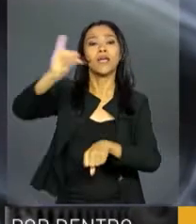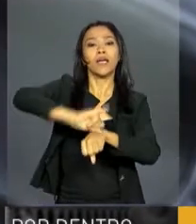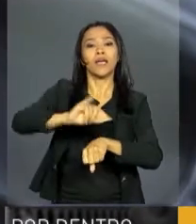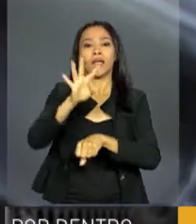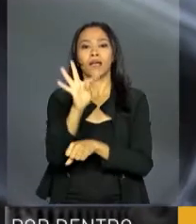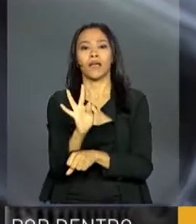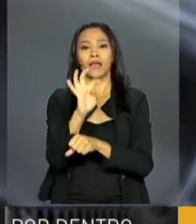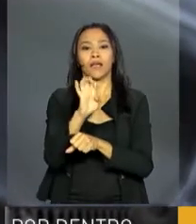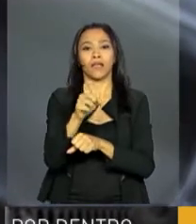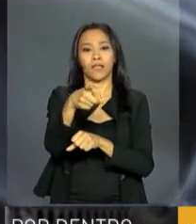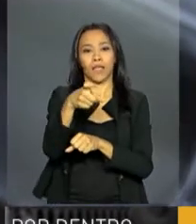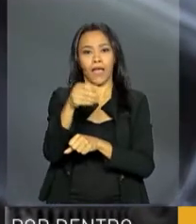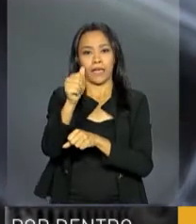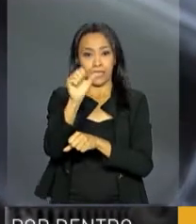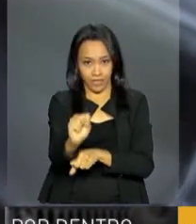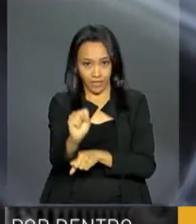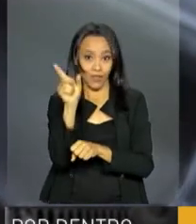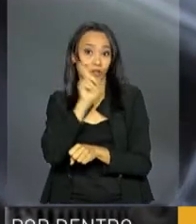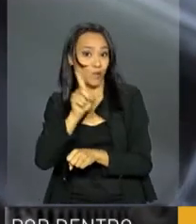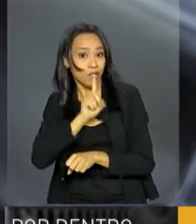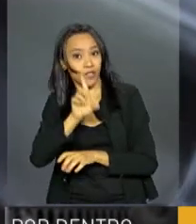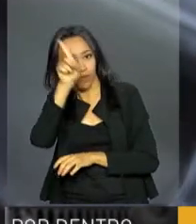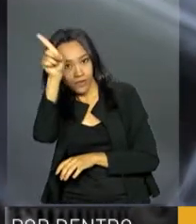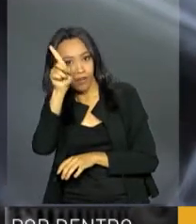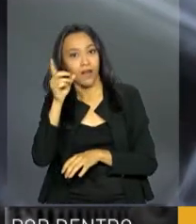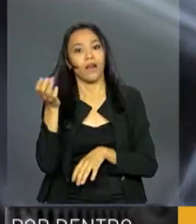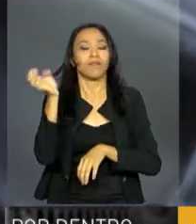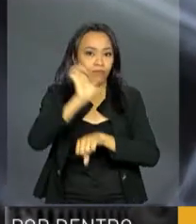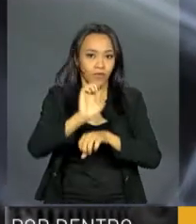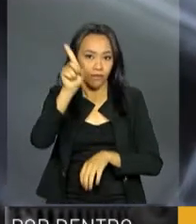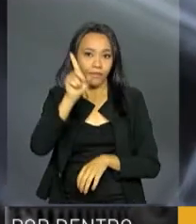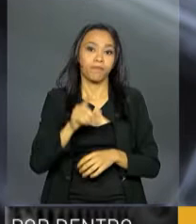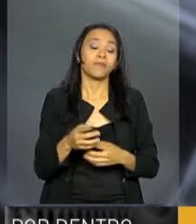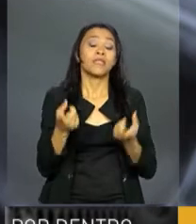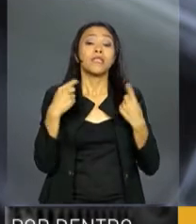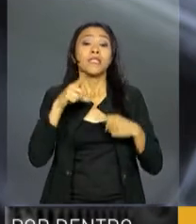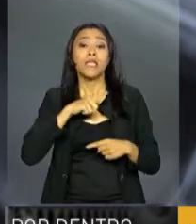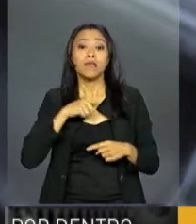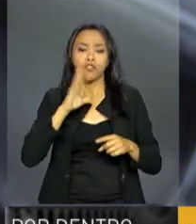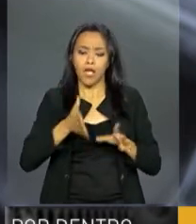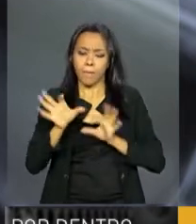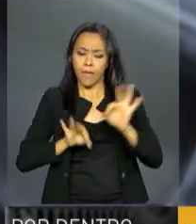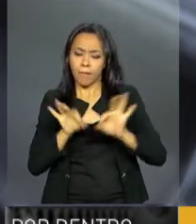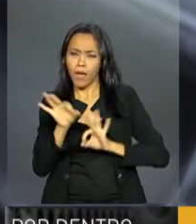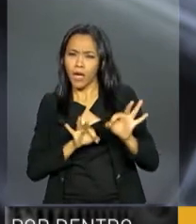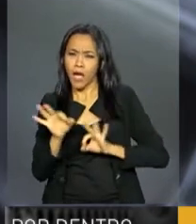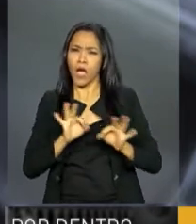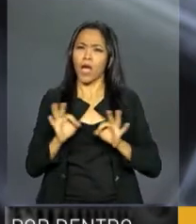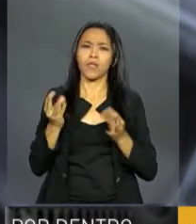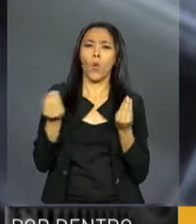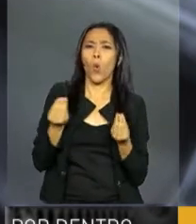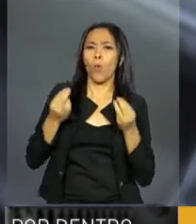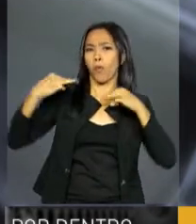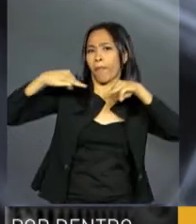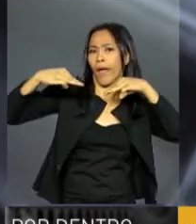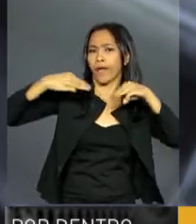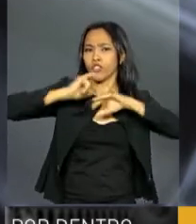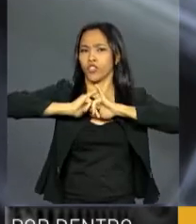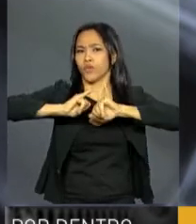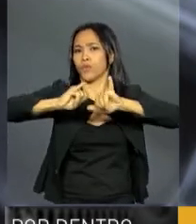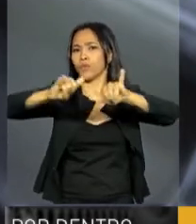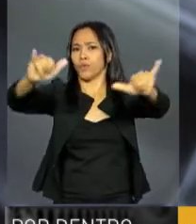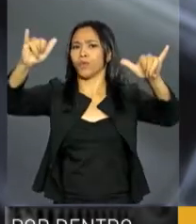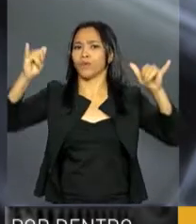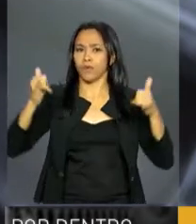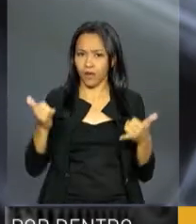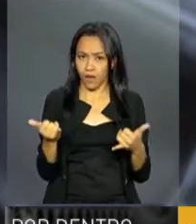estamos com toda a programação muita da programação de mídia social comparada que vai ser lançada também na base de